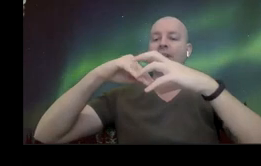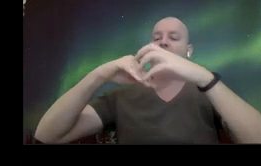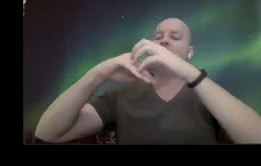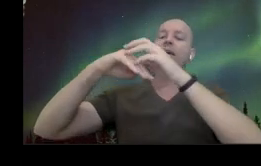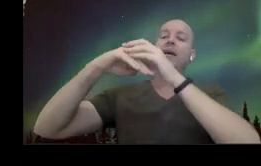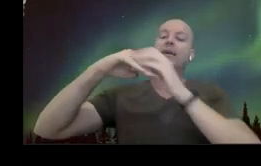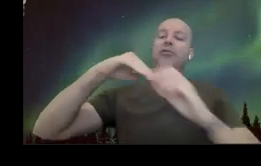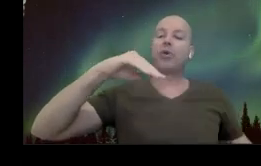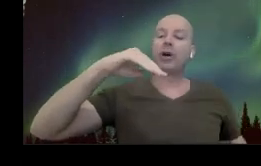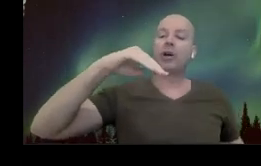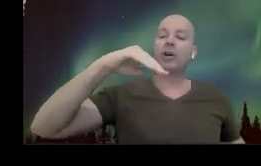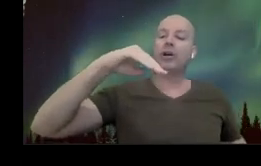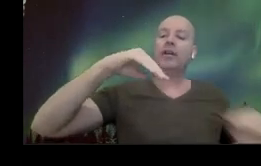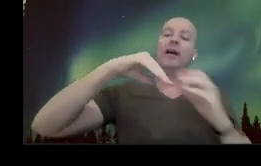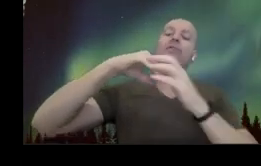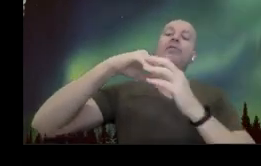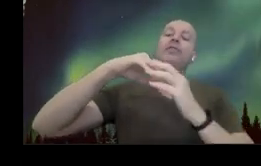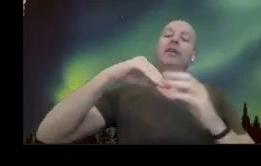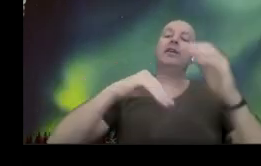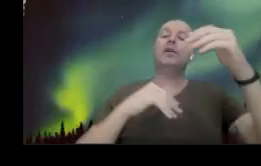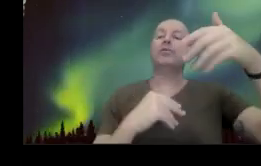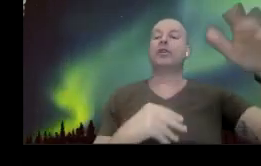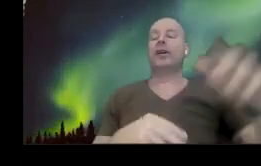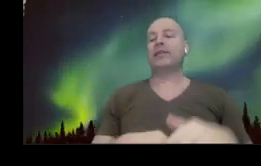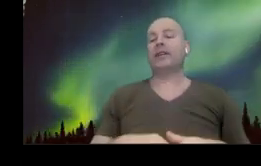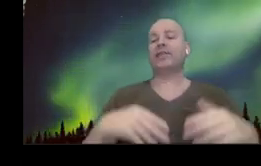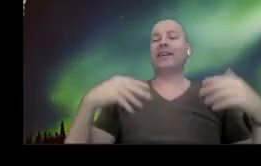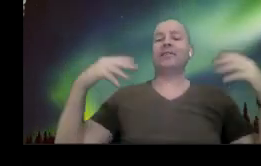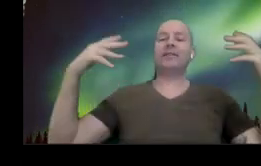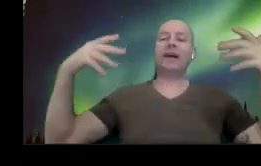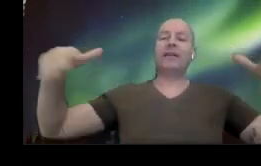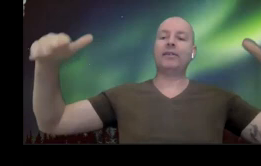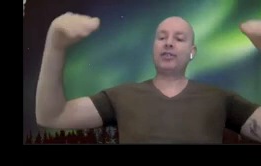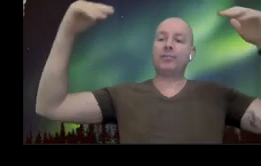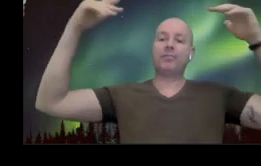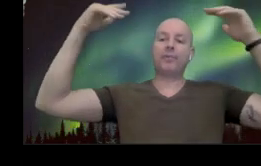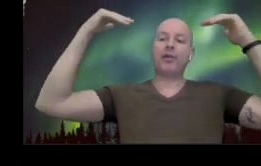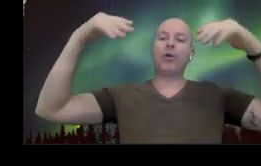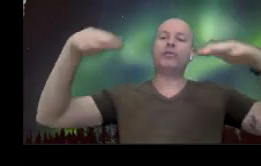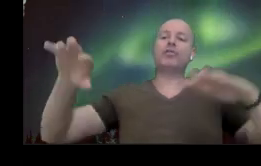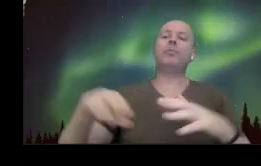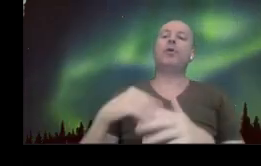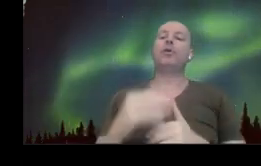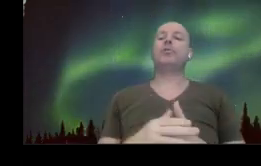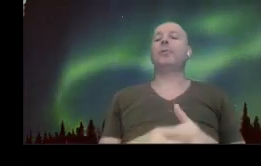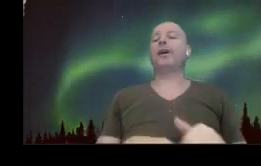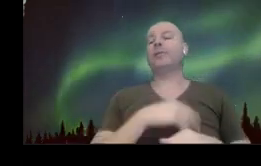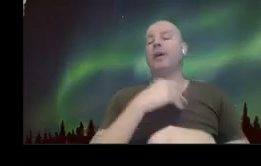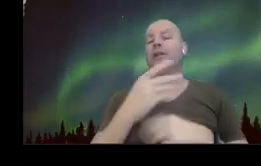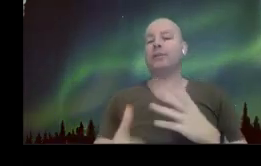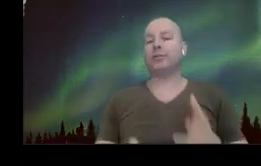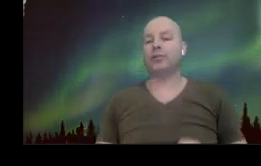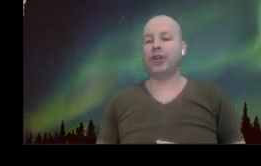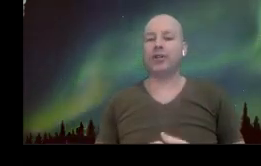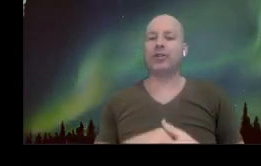porque não tem nada, escorra. E aí você tem aquelas grandes caídas de encosta de morro e tudo mais,